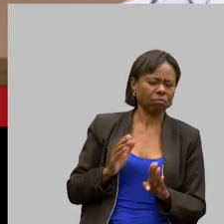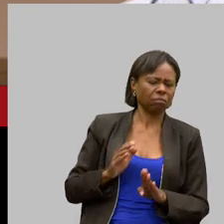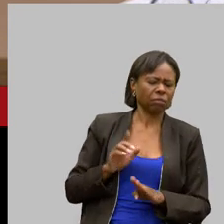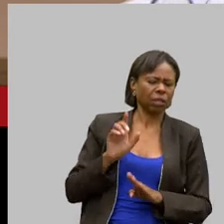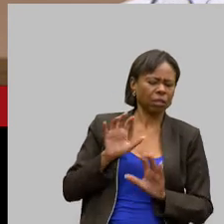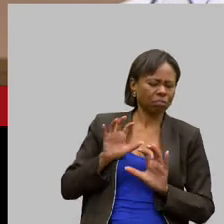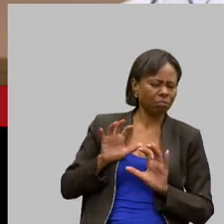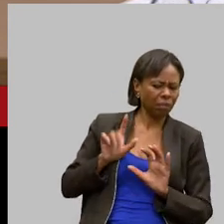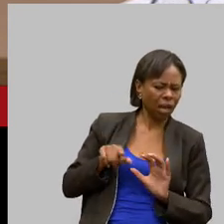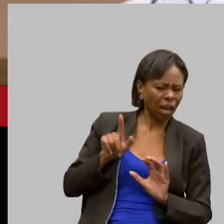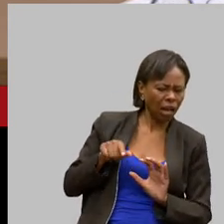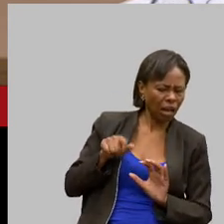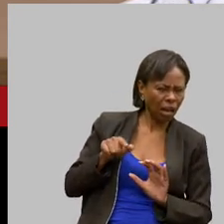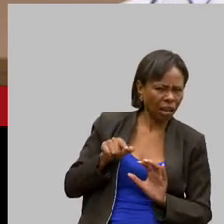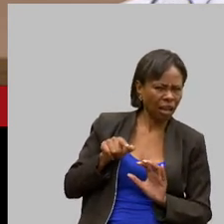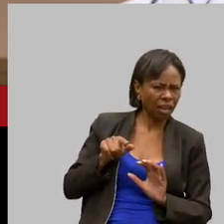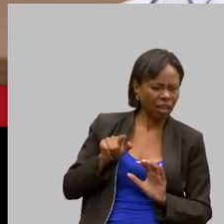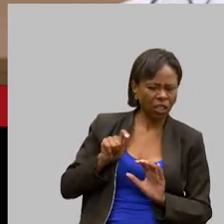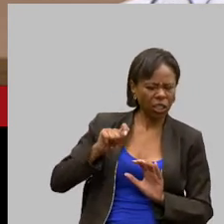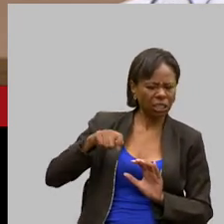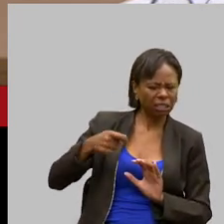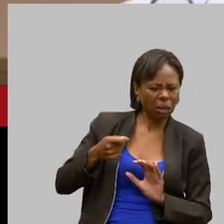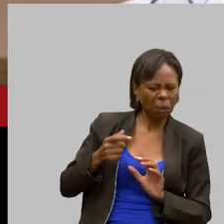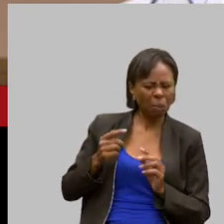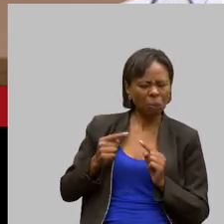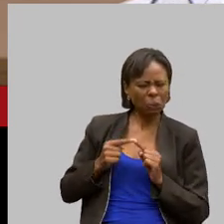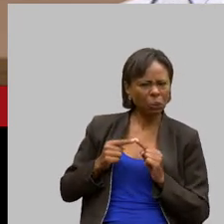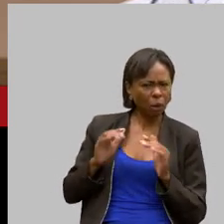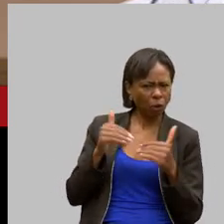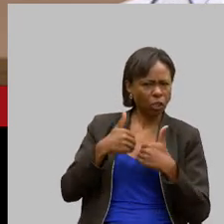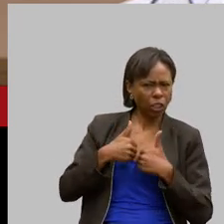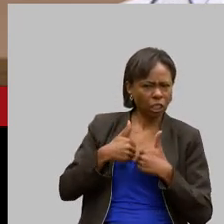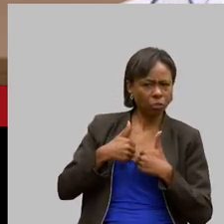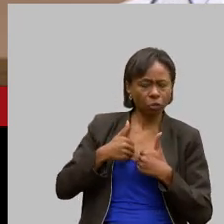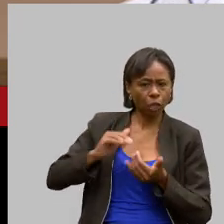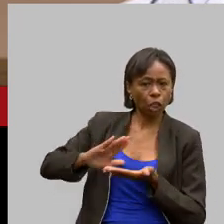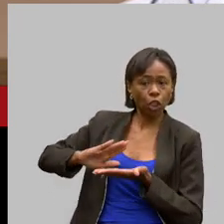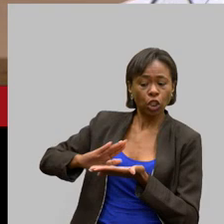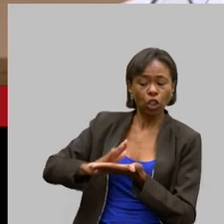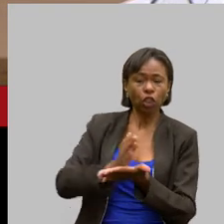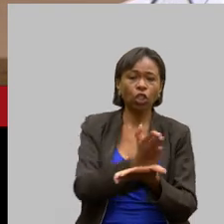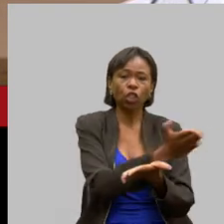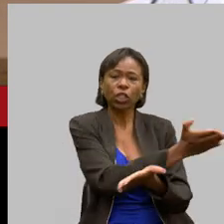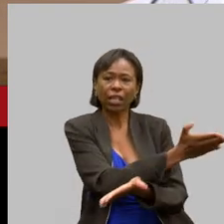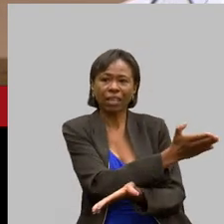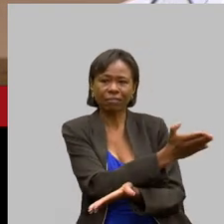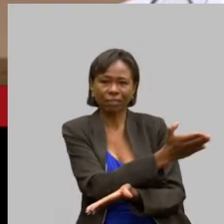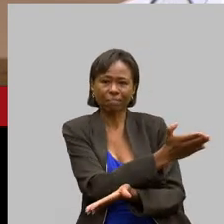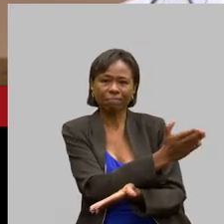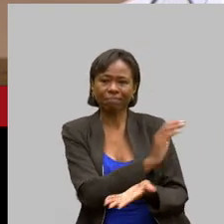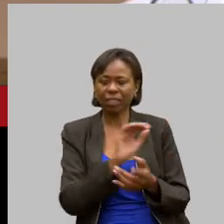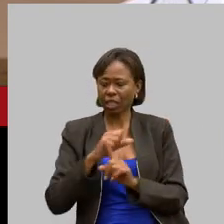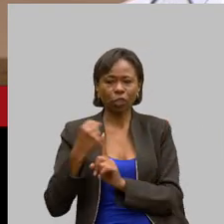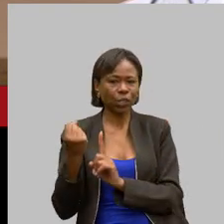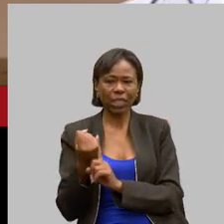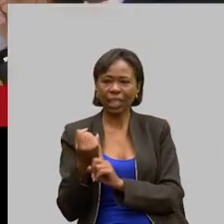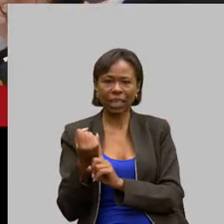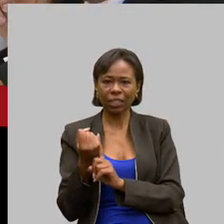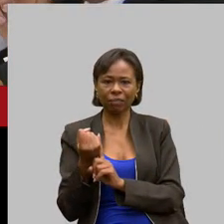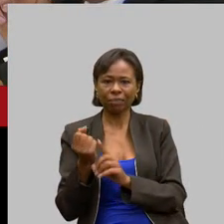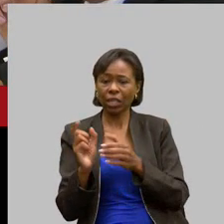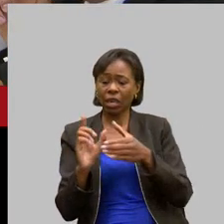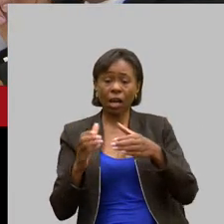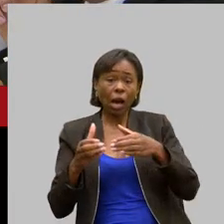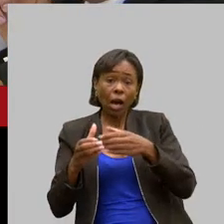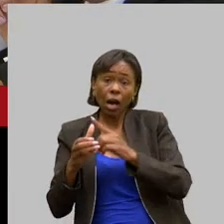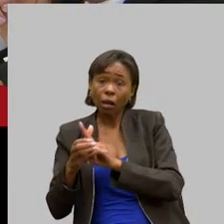retiradas da sociedade crianças três 4